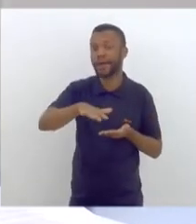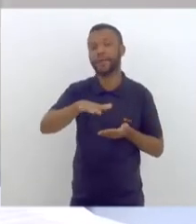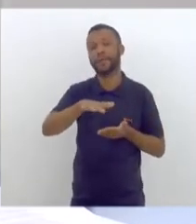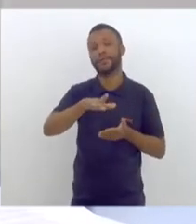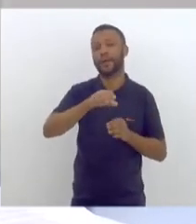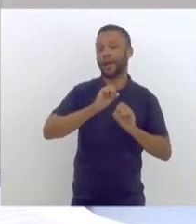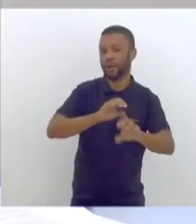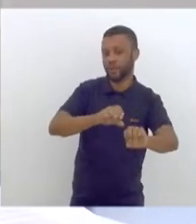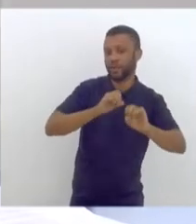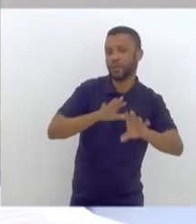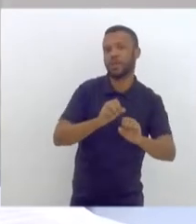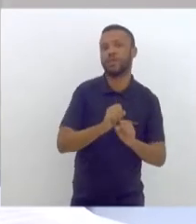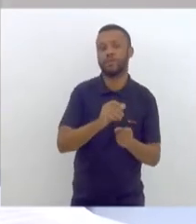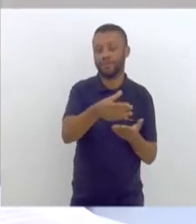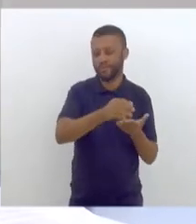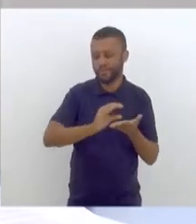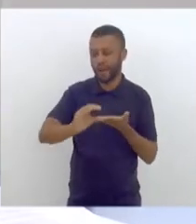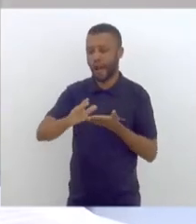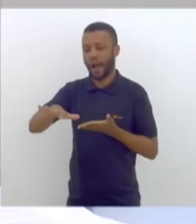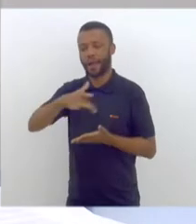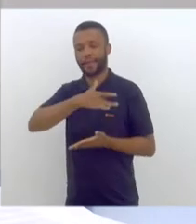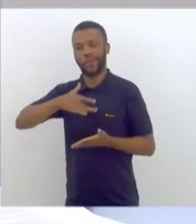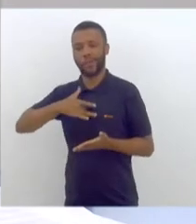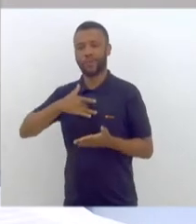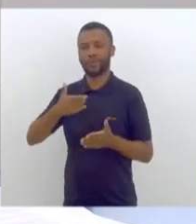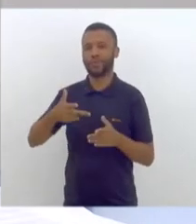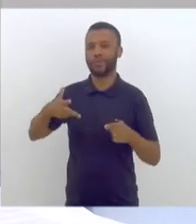aí que hipótese Eu já pensei uma